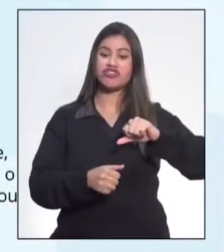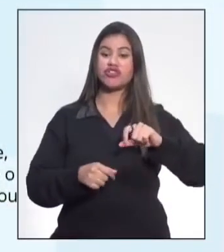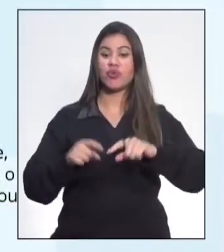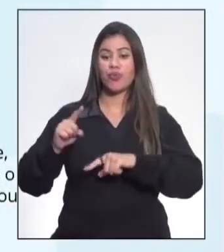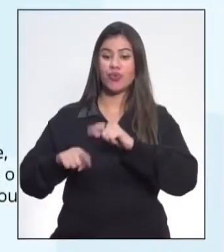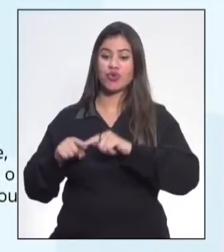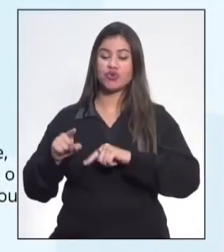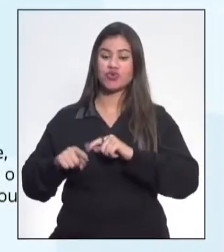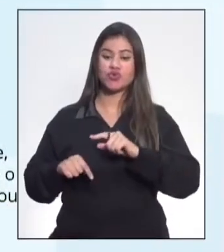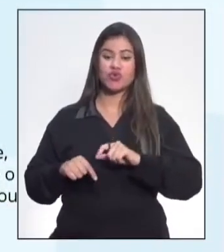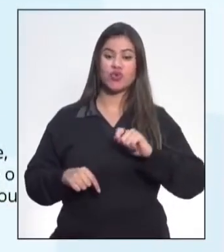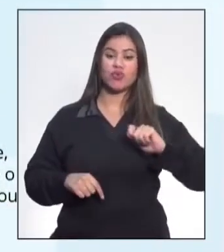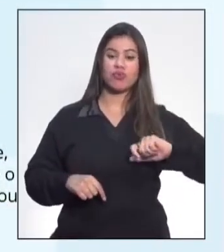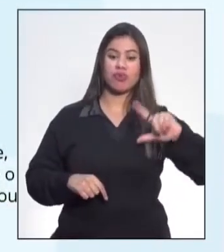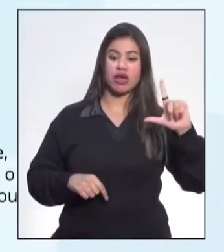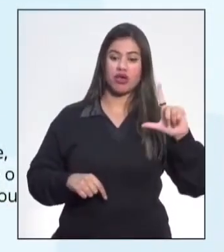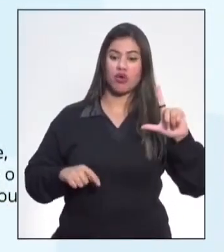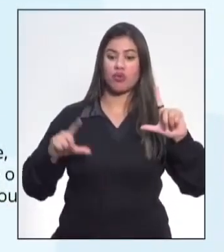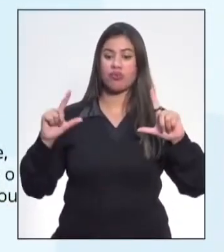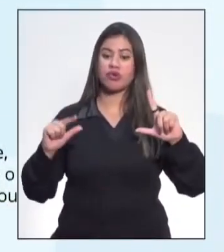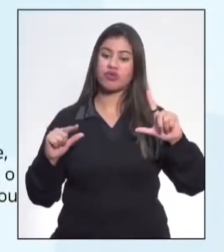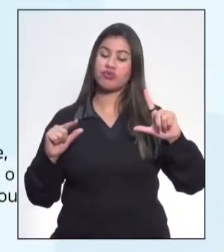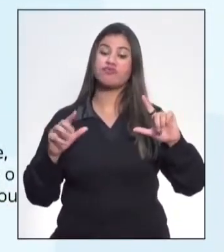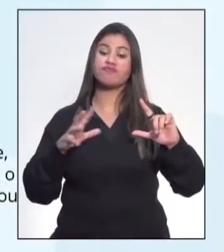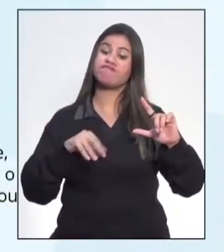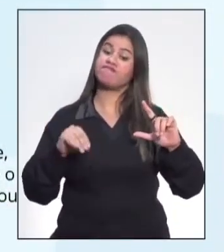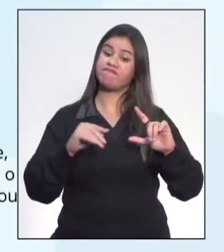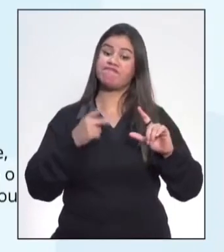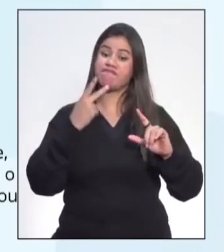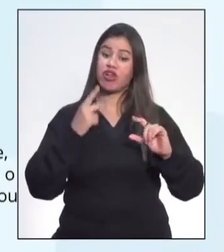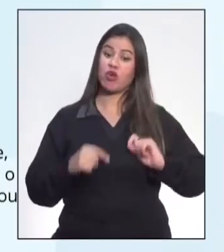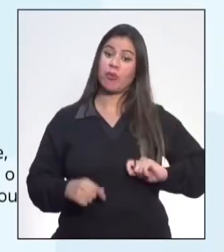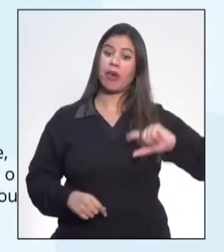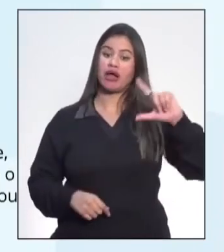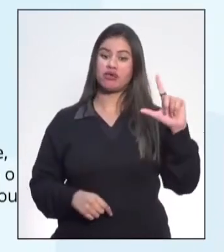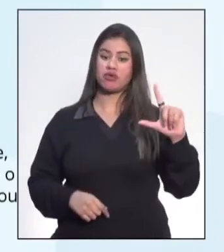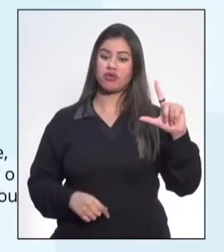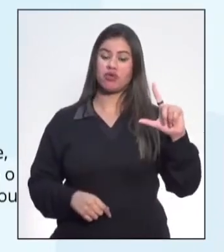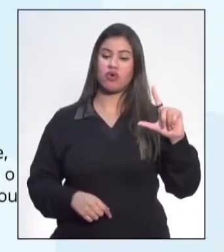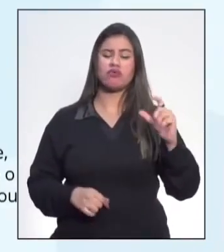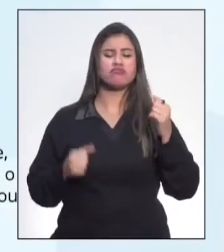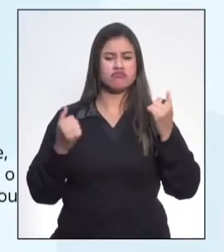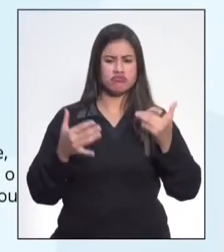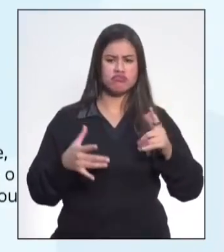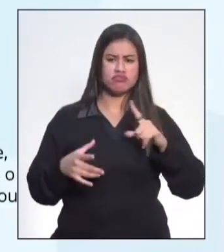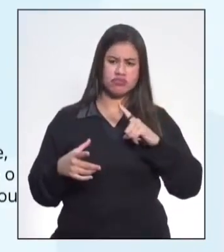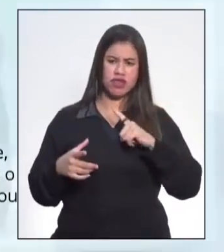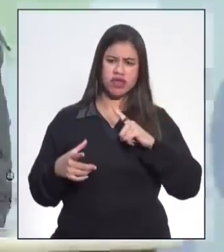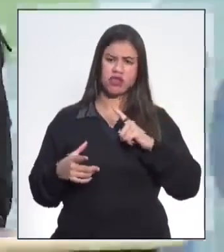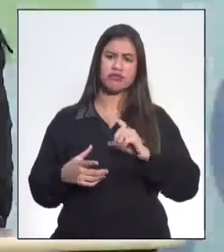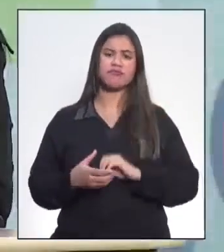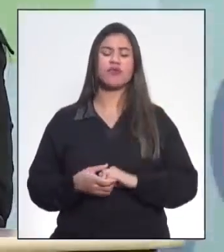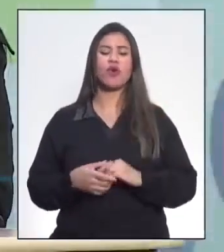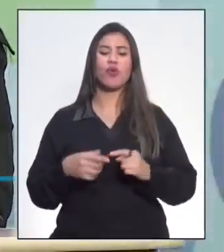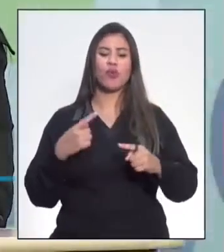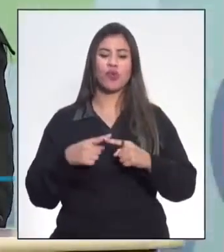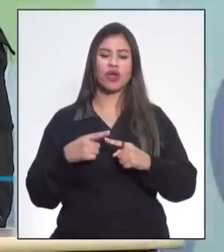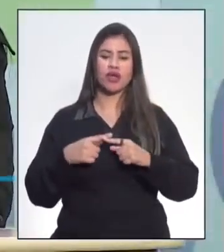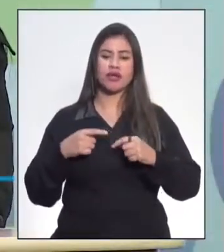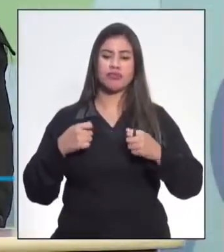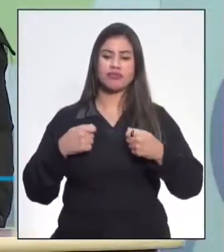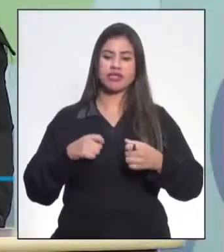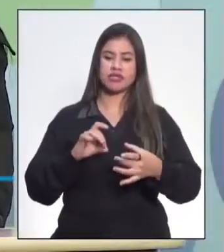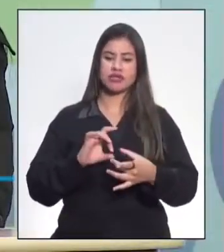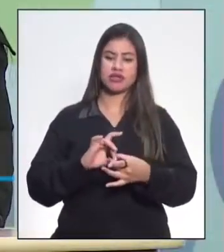A maioria respondeu que é maior. Perfeito. Tá? Alguém justificou, Aline? Maior porque precisa quebrar,